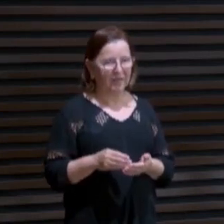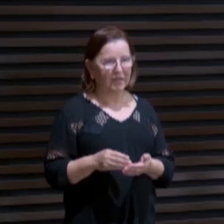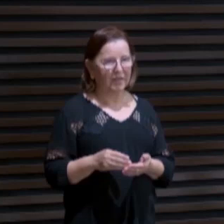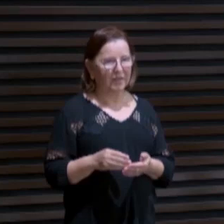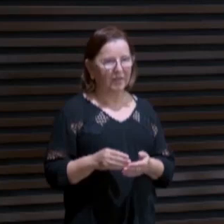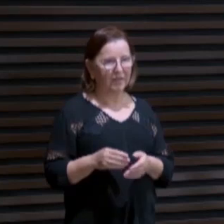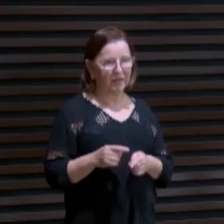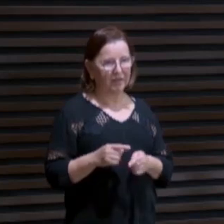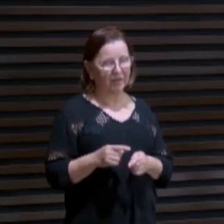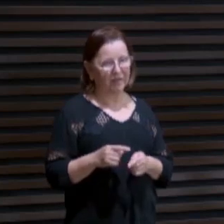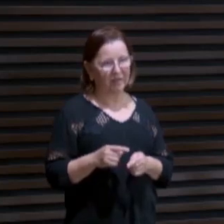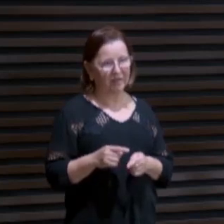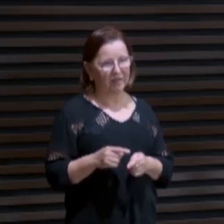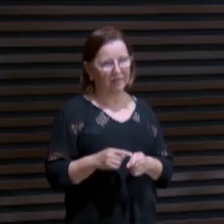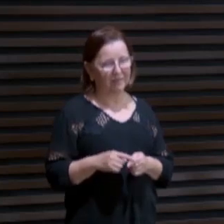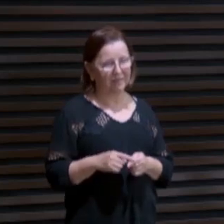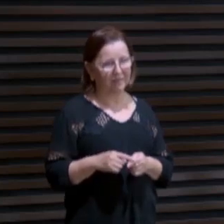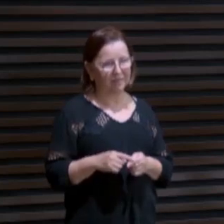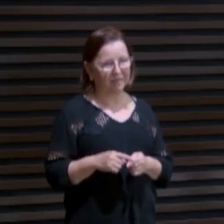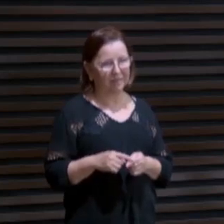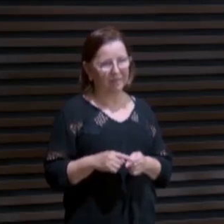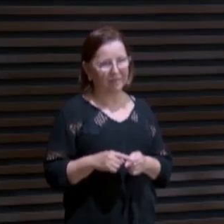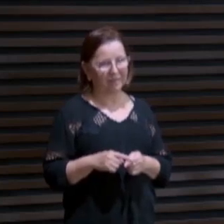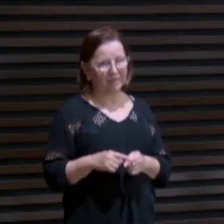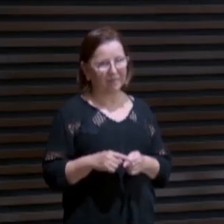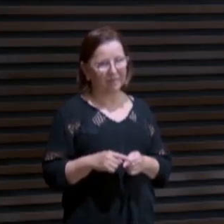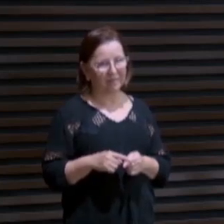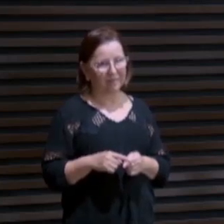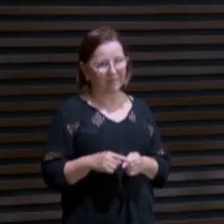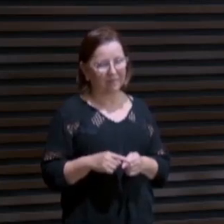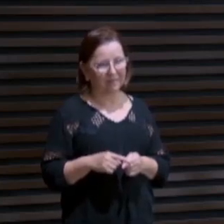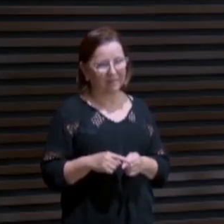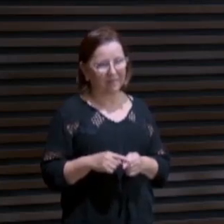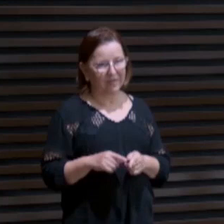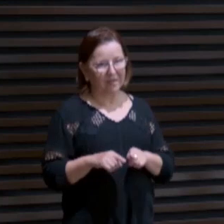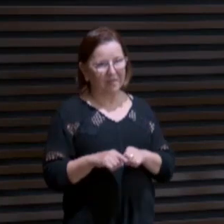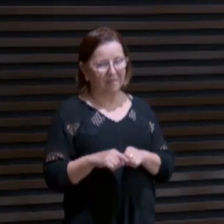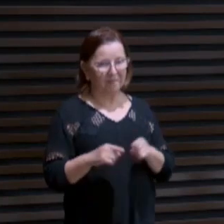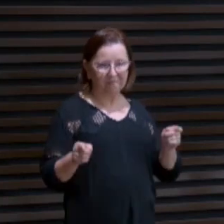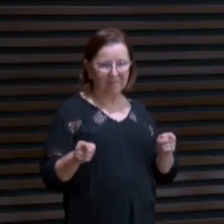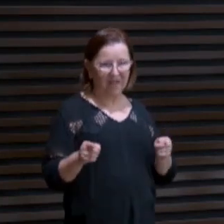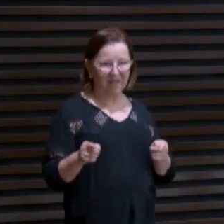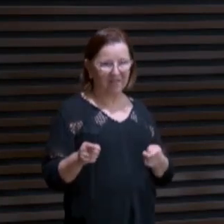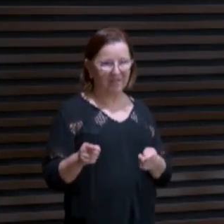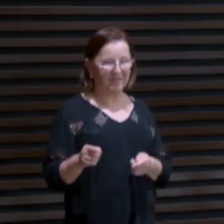mais luz se não tivesse respondido à luz que já tinha.